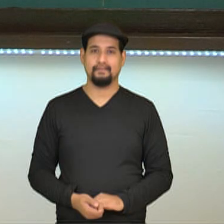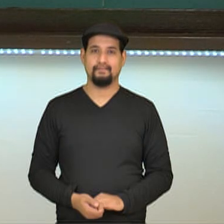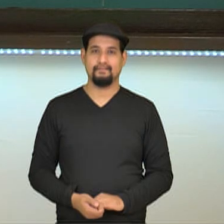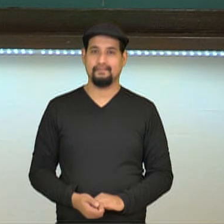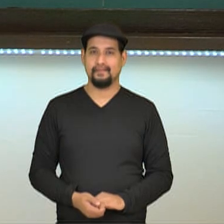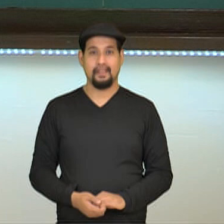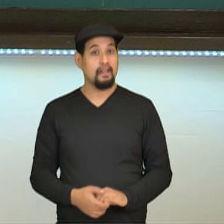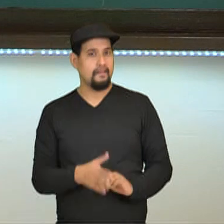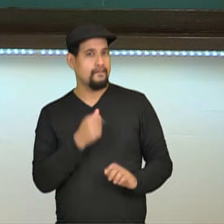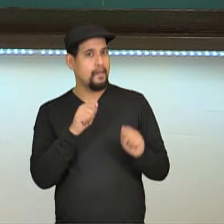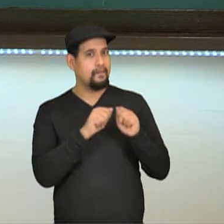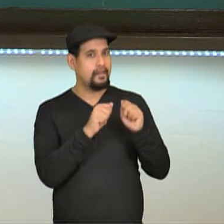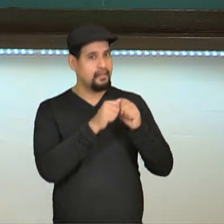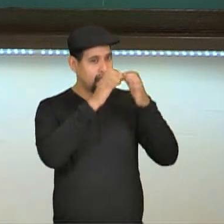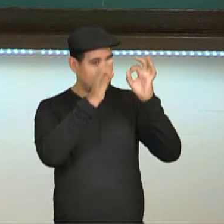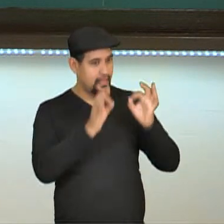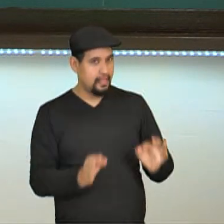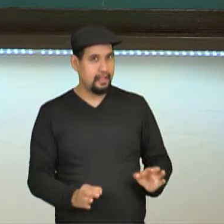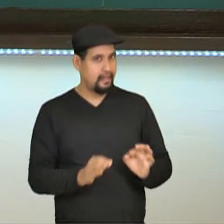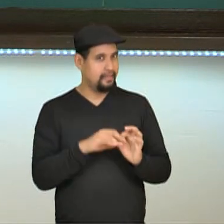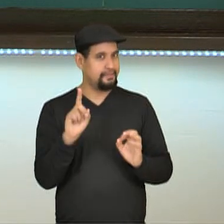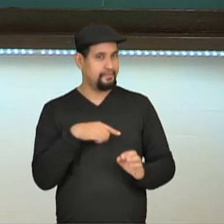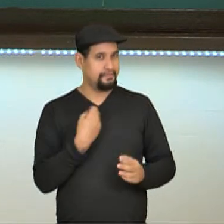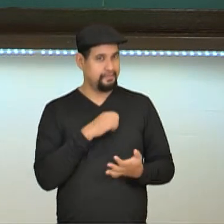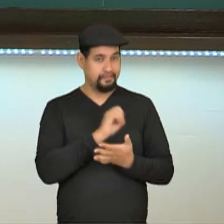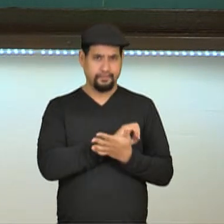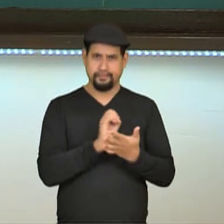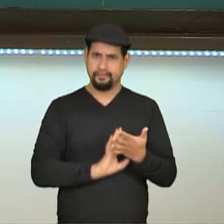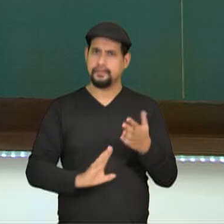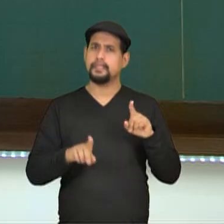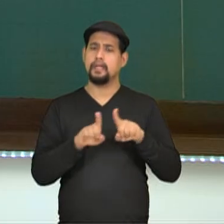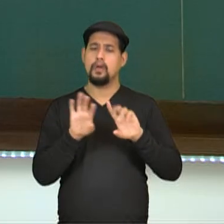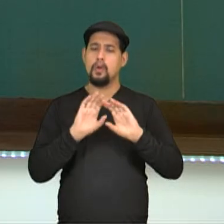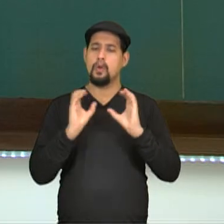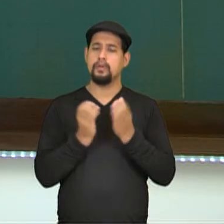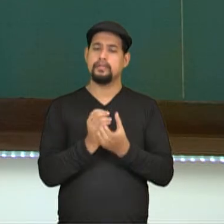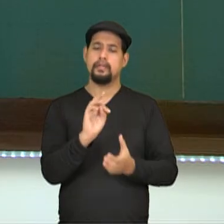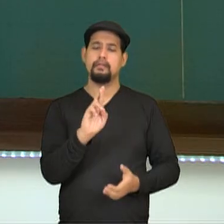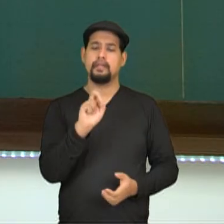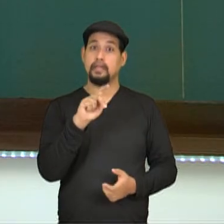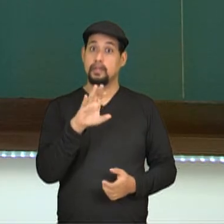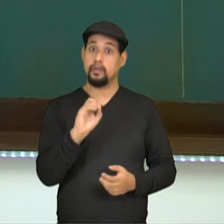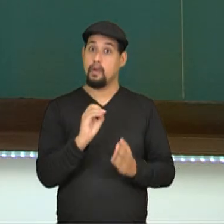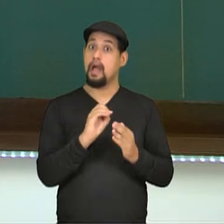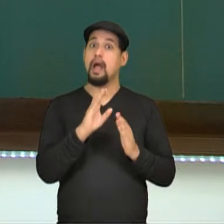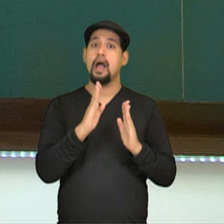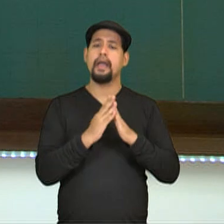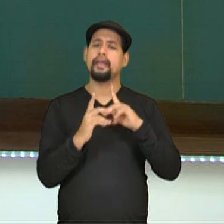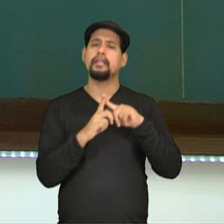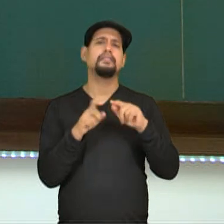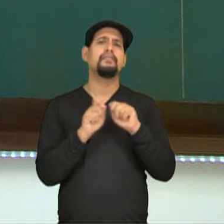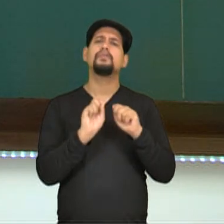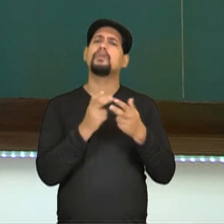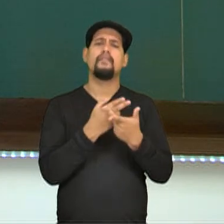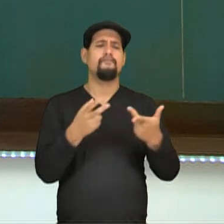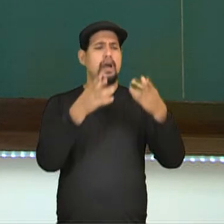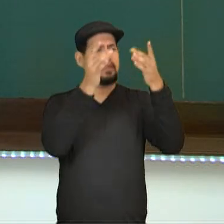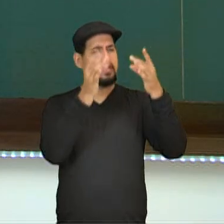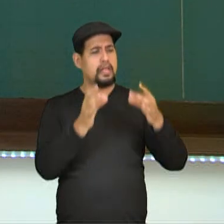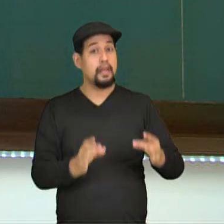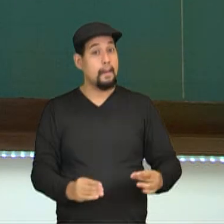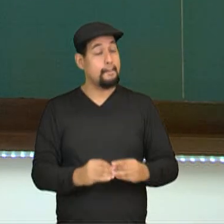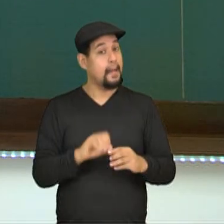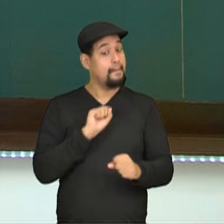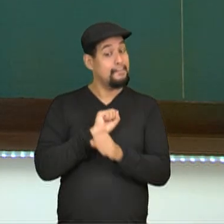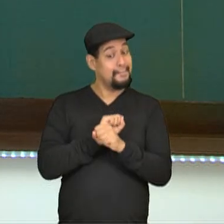Vamos para a correção da nossa atividade? Através do Concílio de Trento, a Igreja criou determinadas medidas para conter o avanço